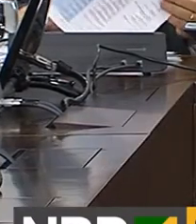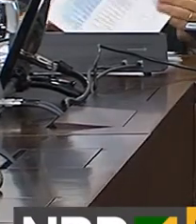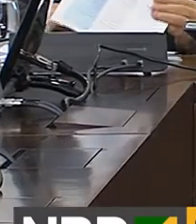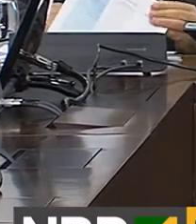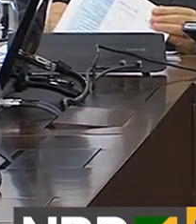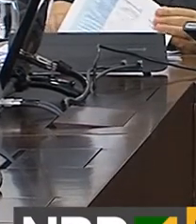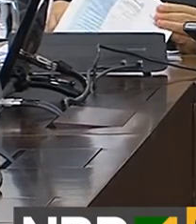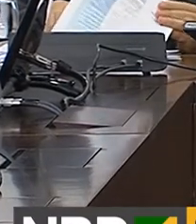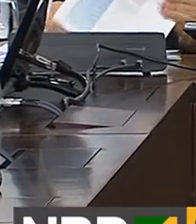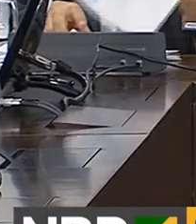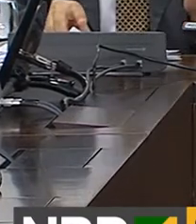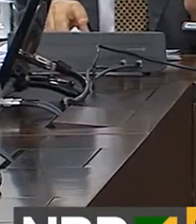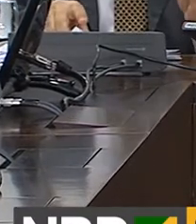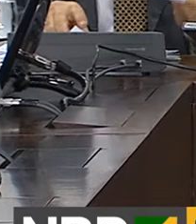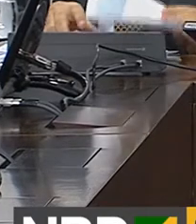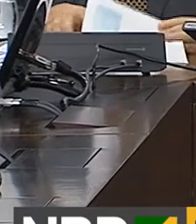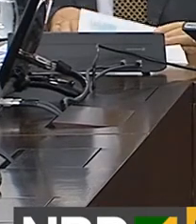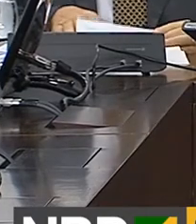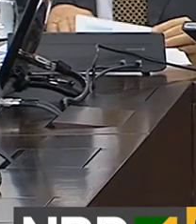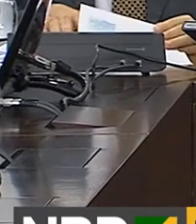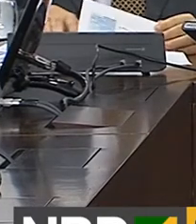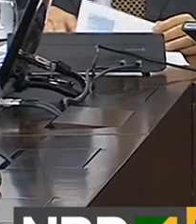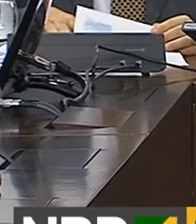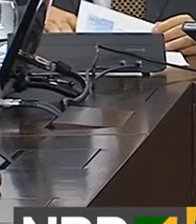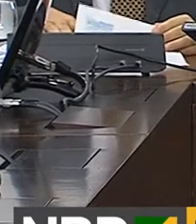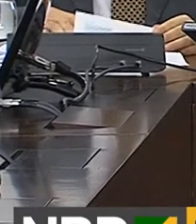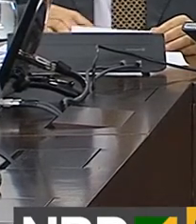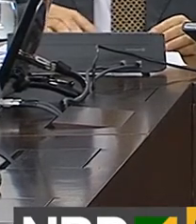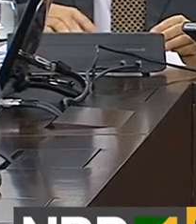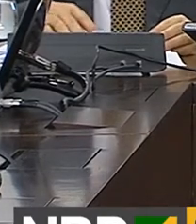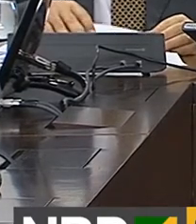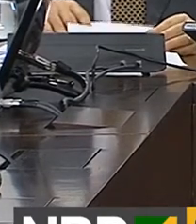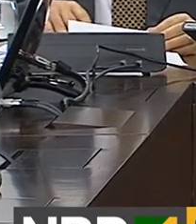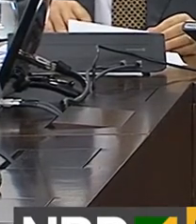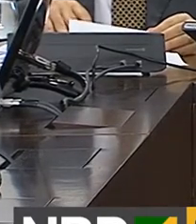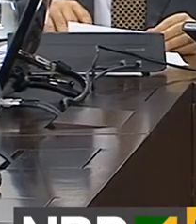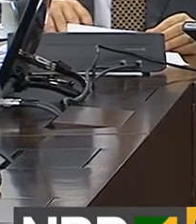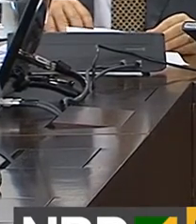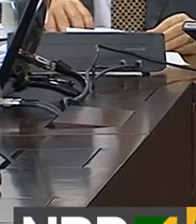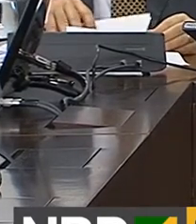olho no bolso no bolso ótimo